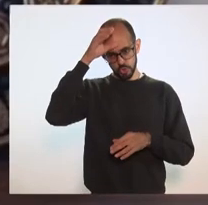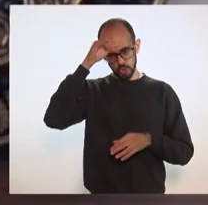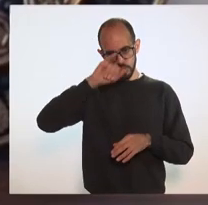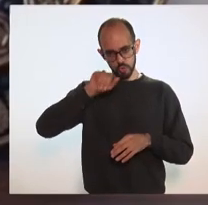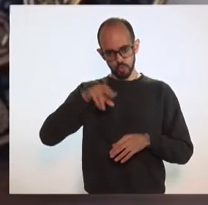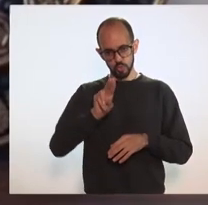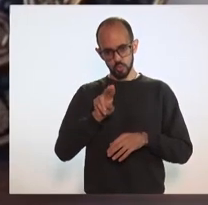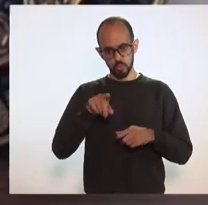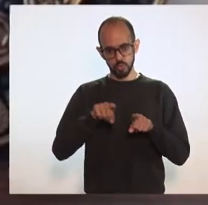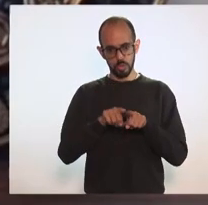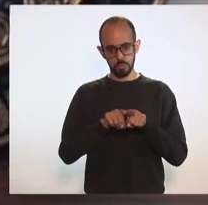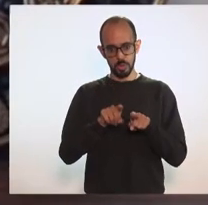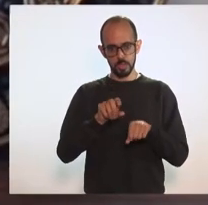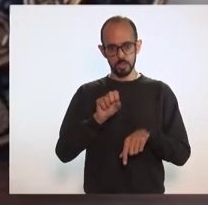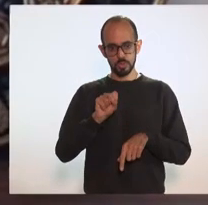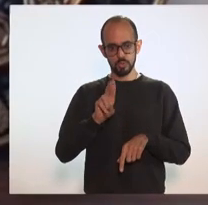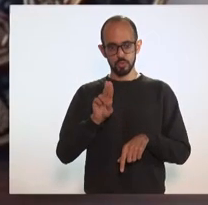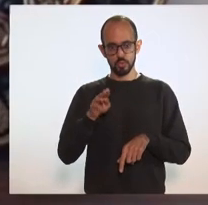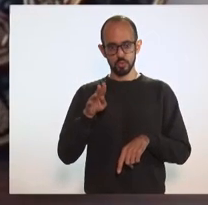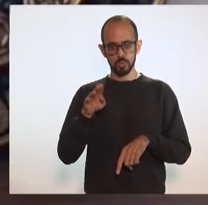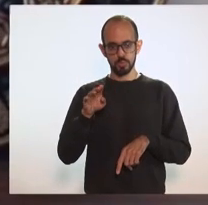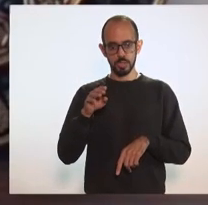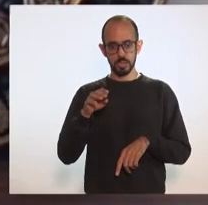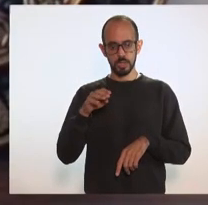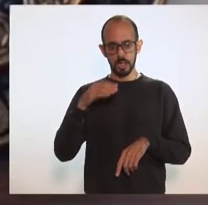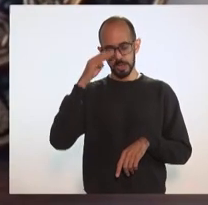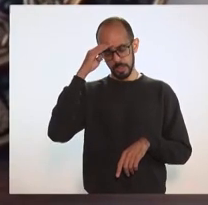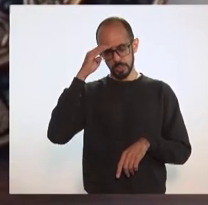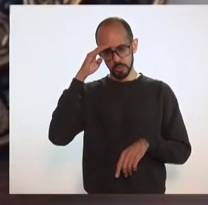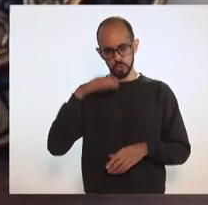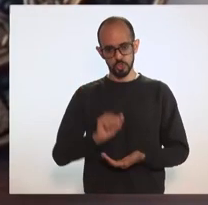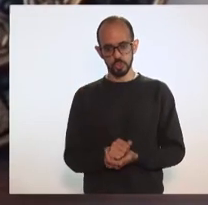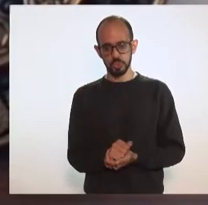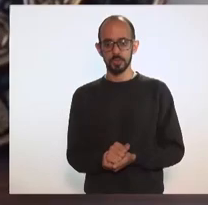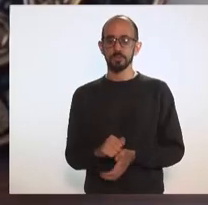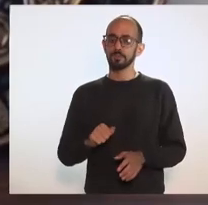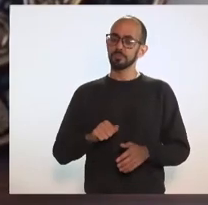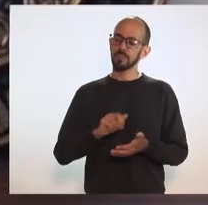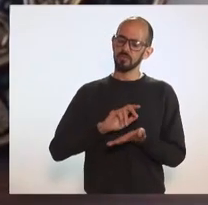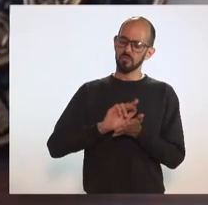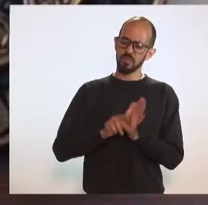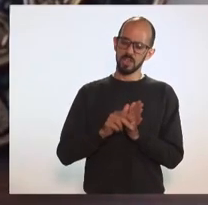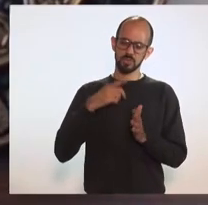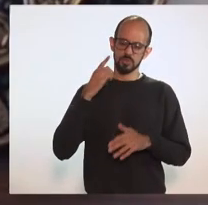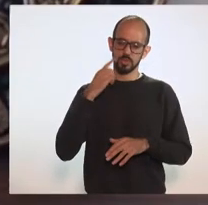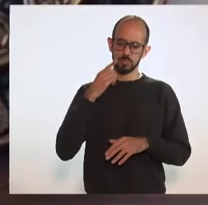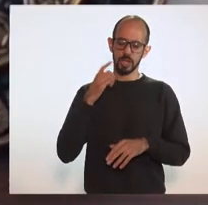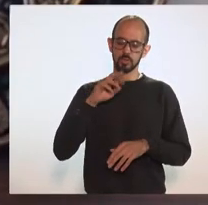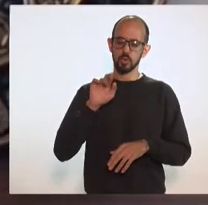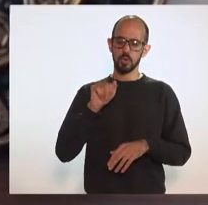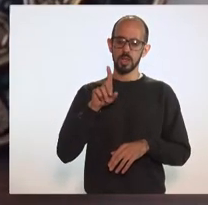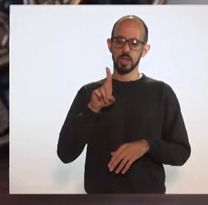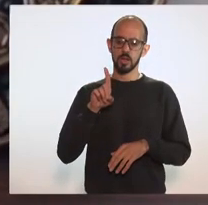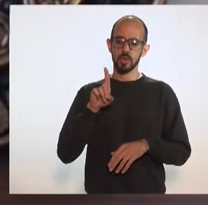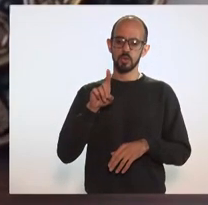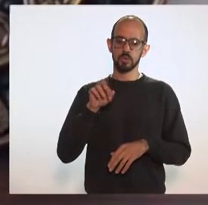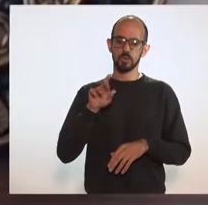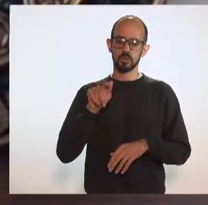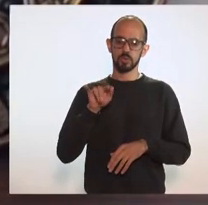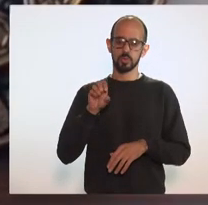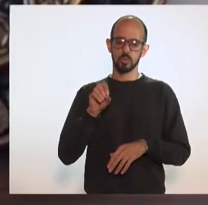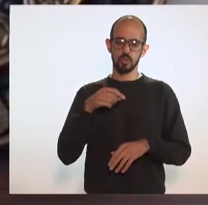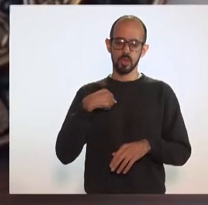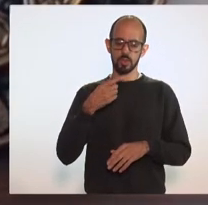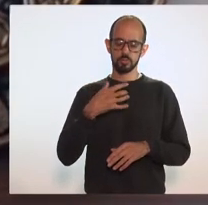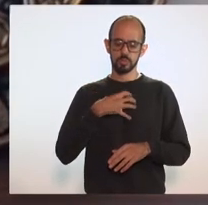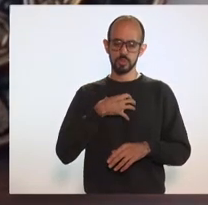Bernardo deputado mas canela para Alexandre frente do ensino é muito honrado